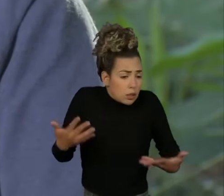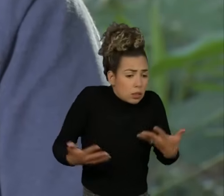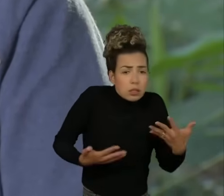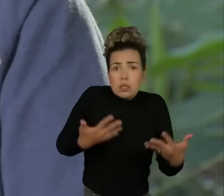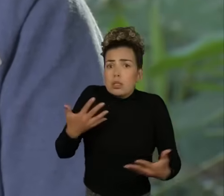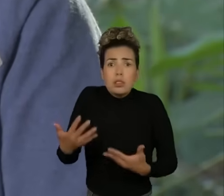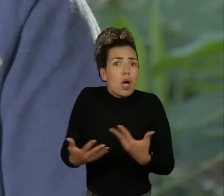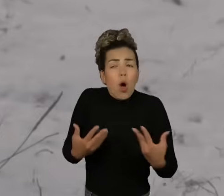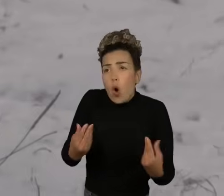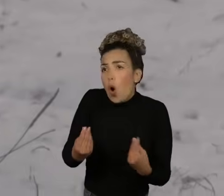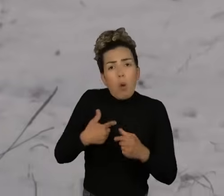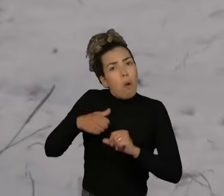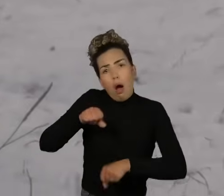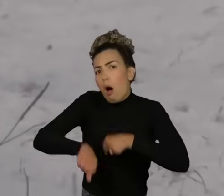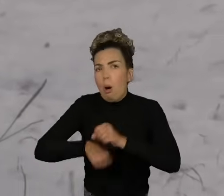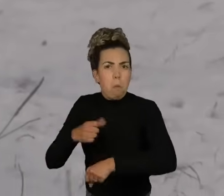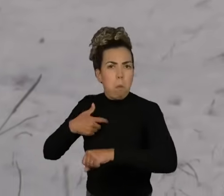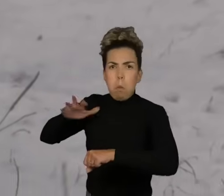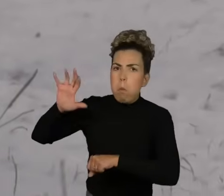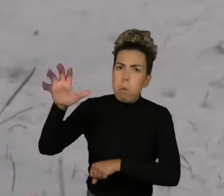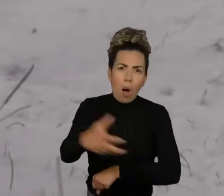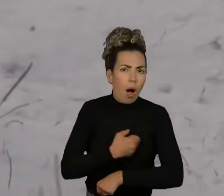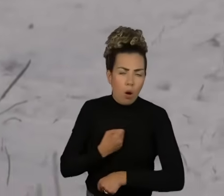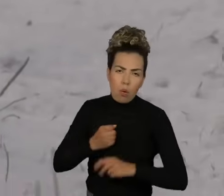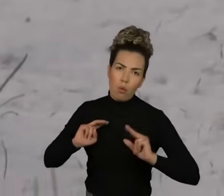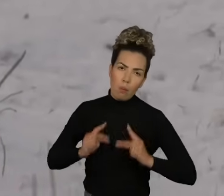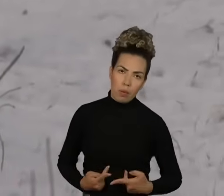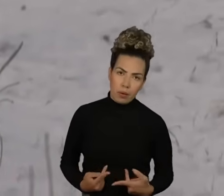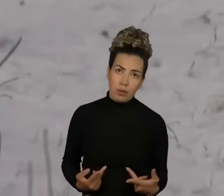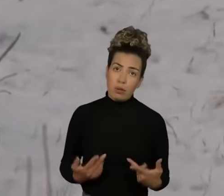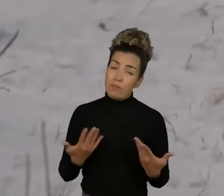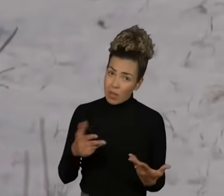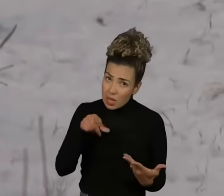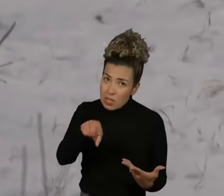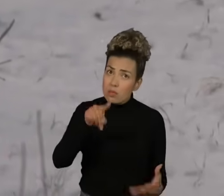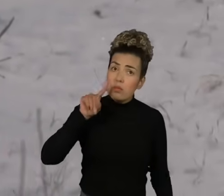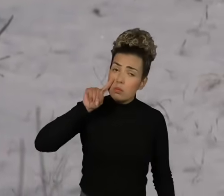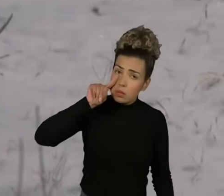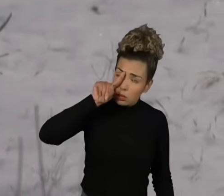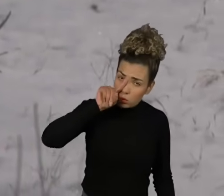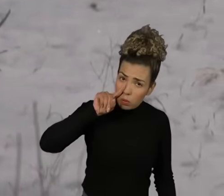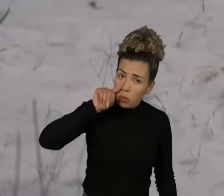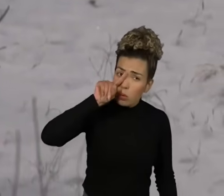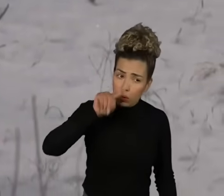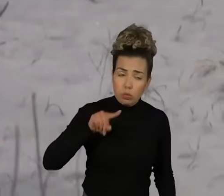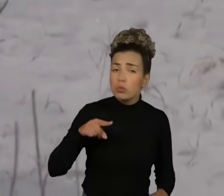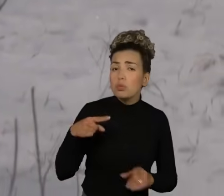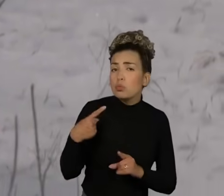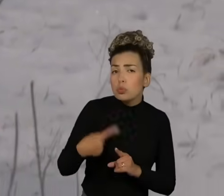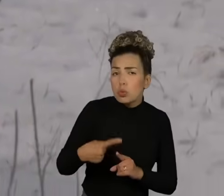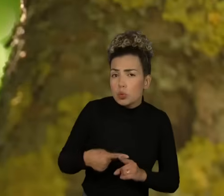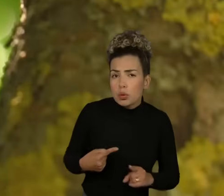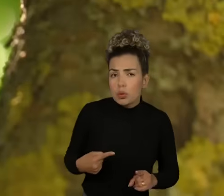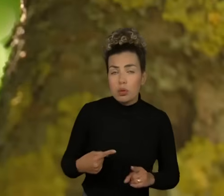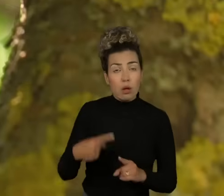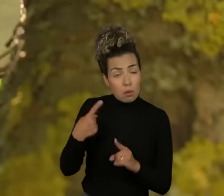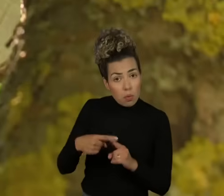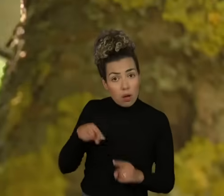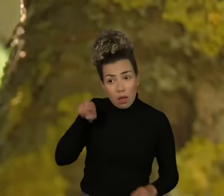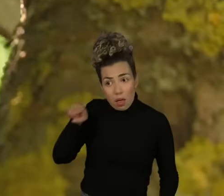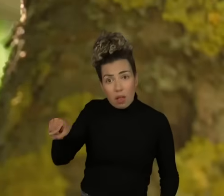esse infortúnio. E essa aproximação ela é perigosa porque esses animais podem